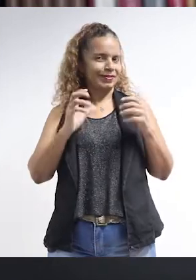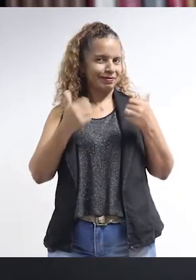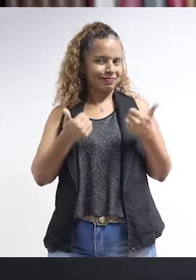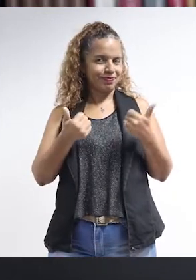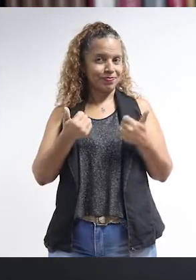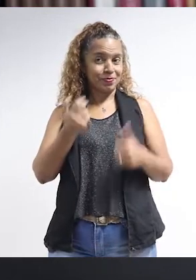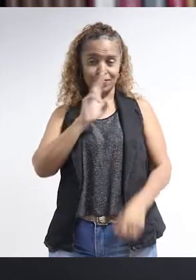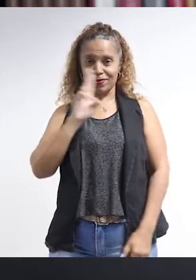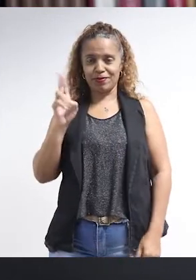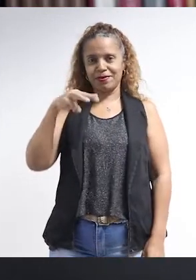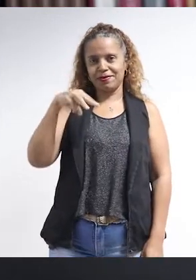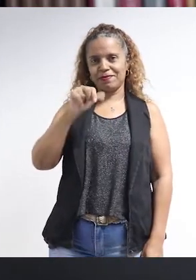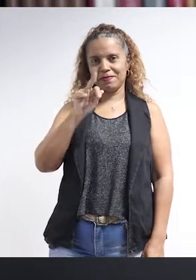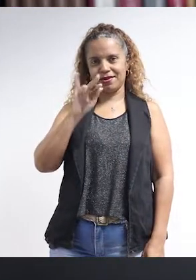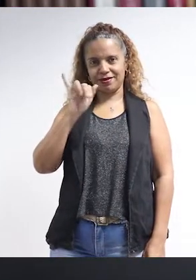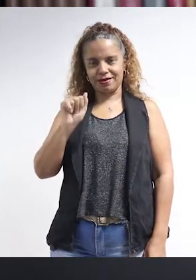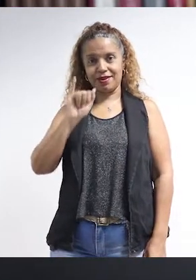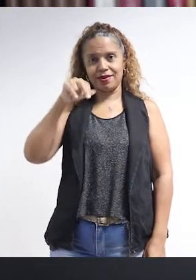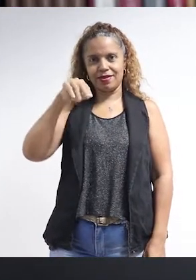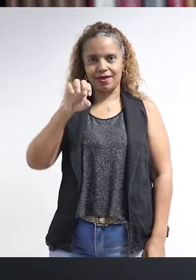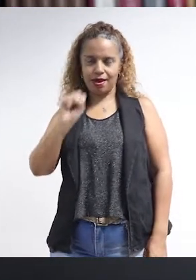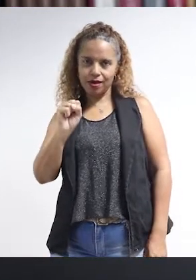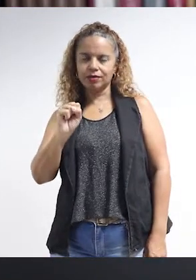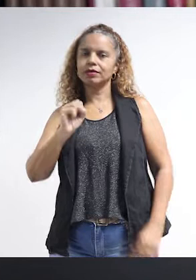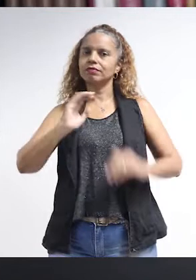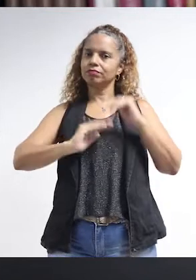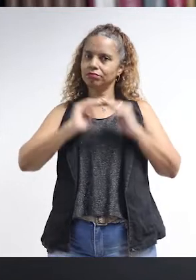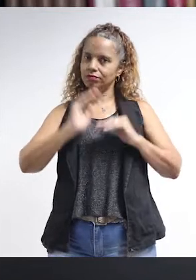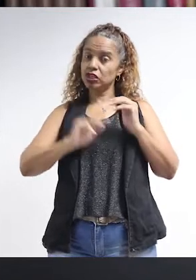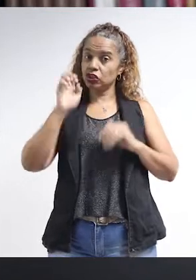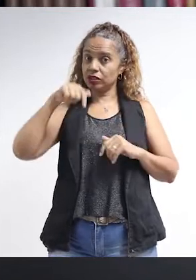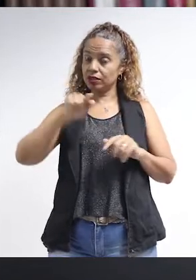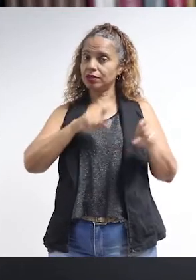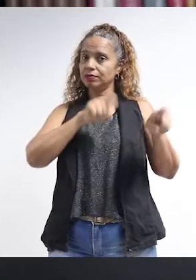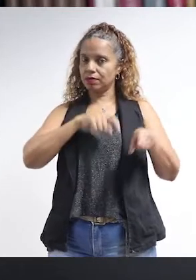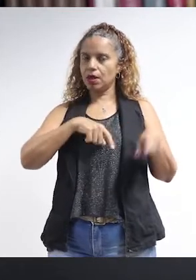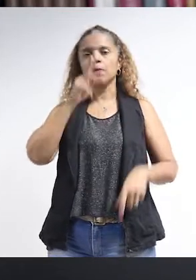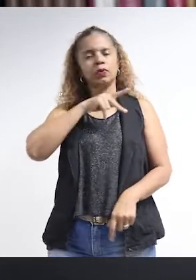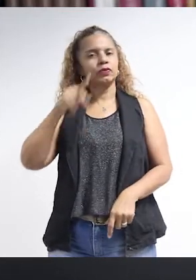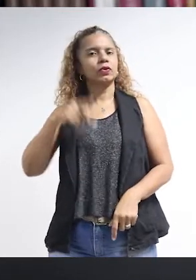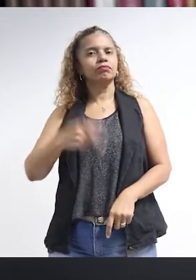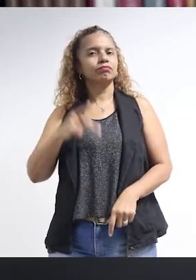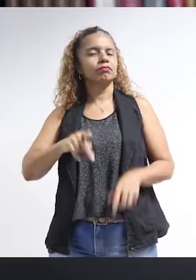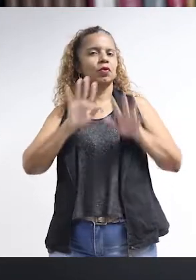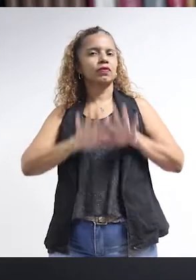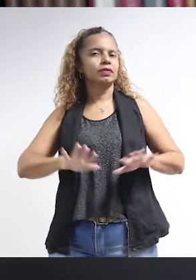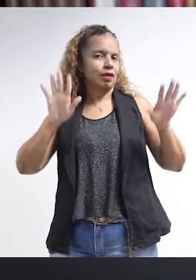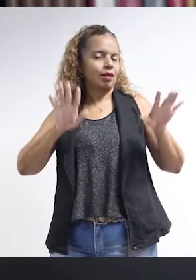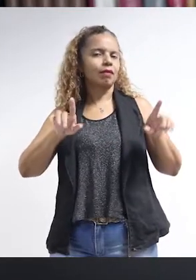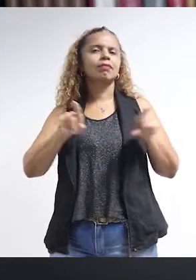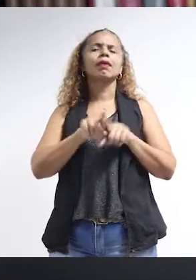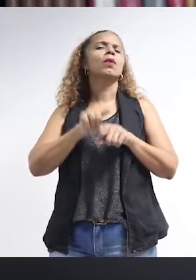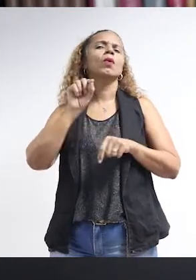Olá, meu nome é Maria Inês, sou agrônoma, professora da Universidade Federal do Ceará e tenho a cor